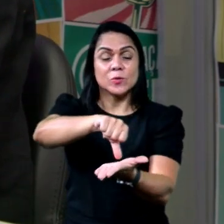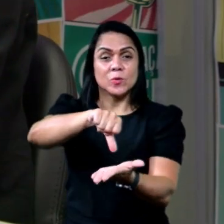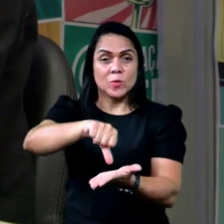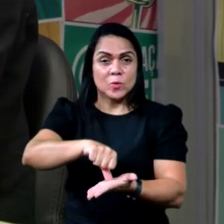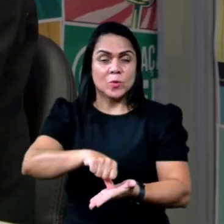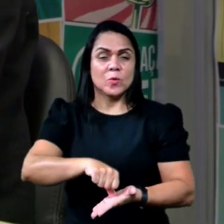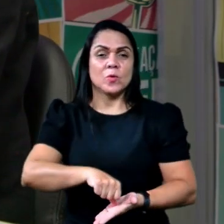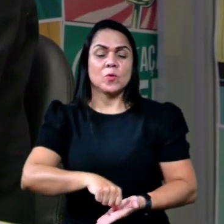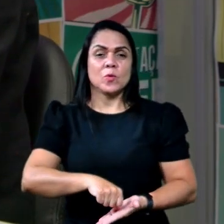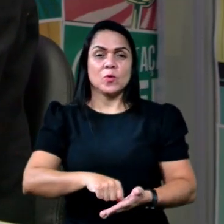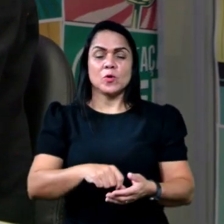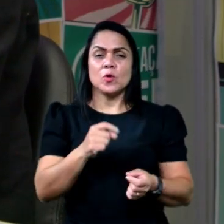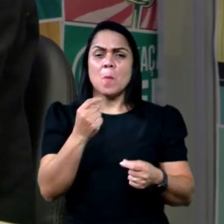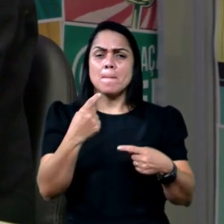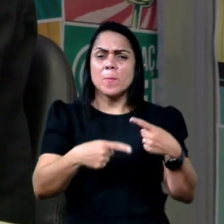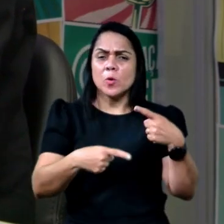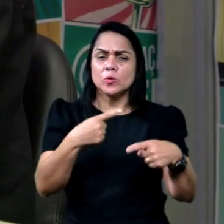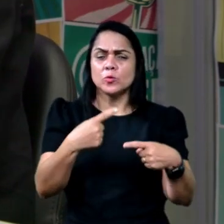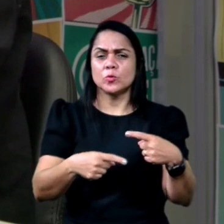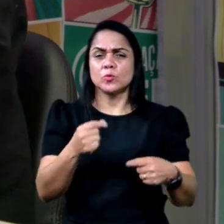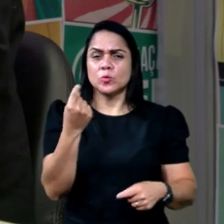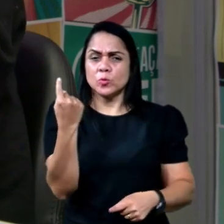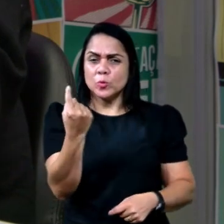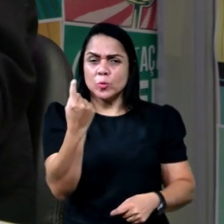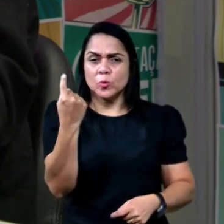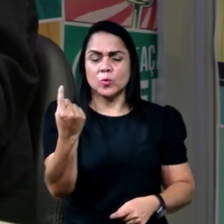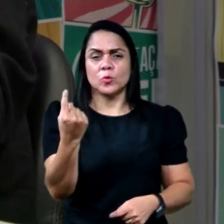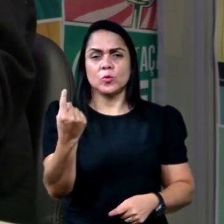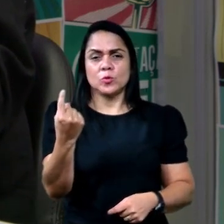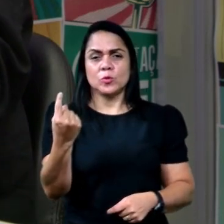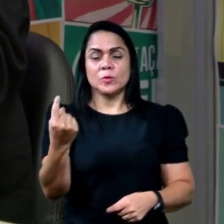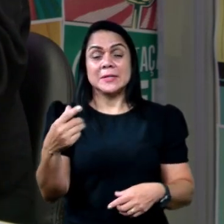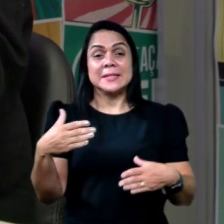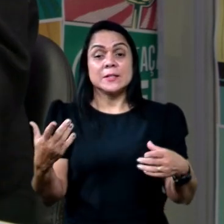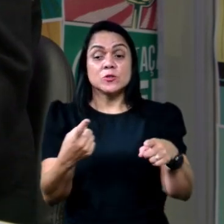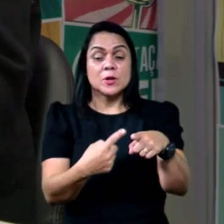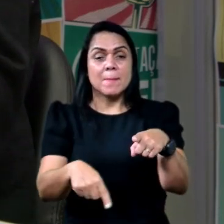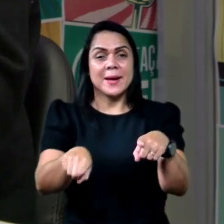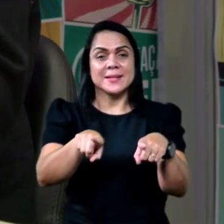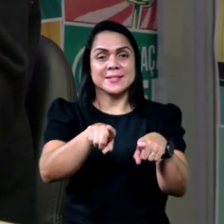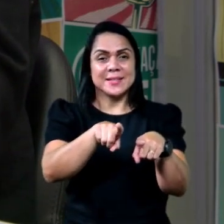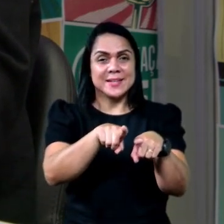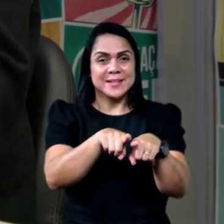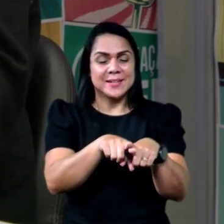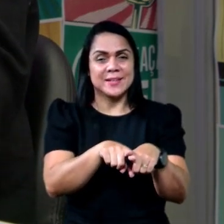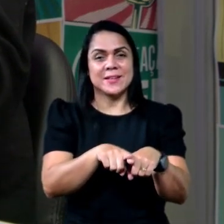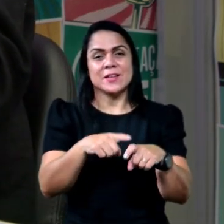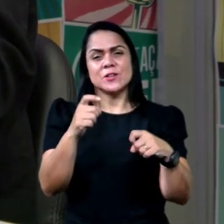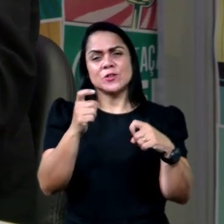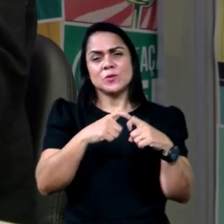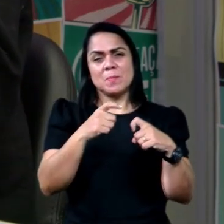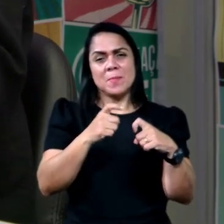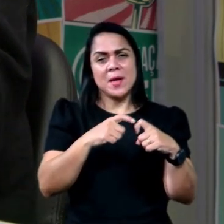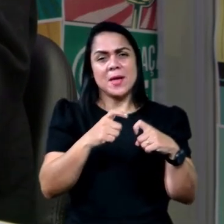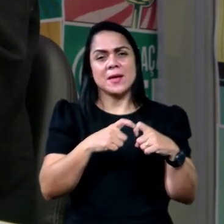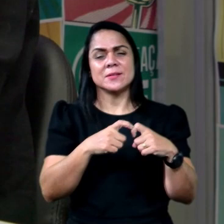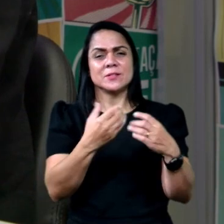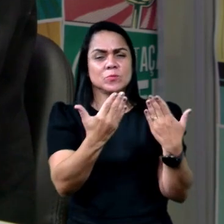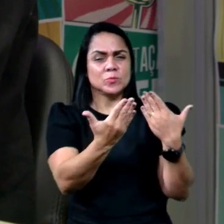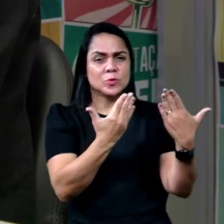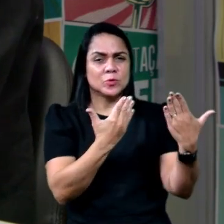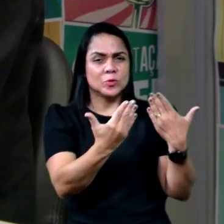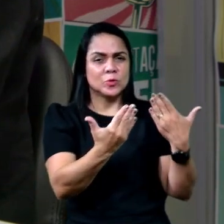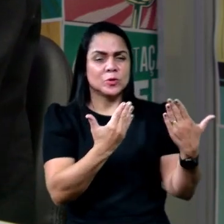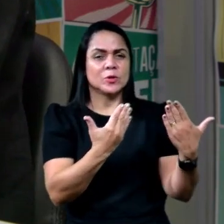produto único. Então, a gente tinha parceria de nutricionista, da socióloga, que trabalhava, a professora Isabela e a